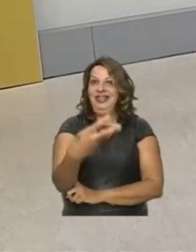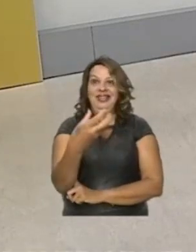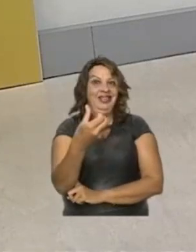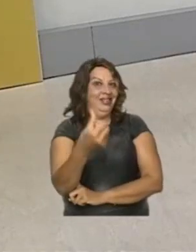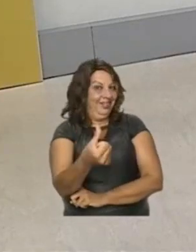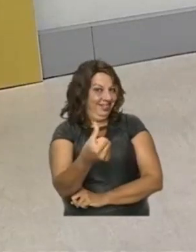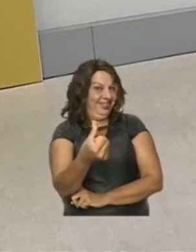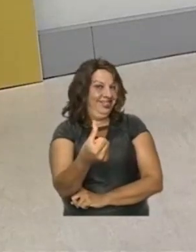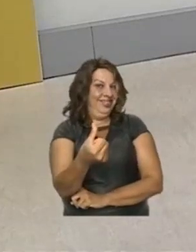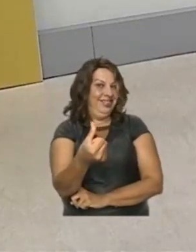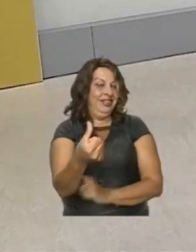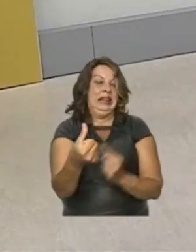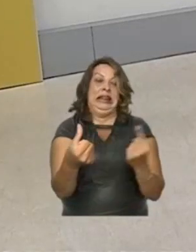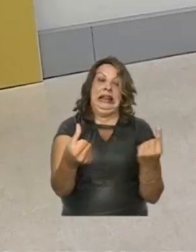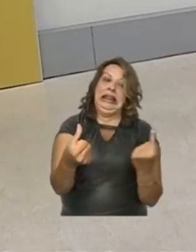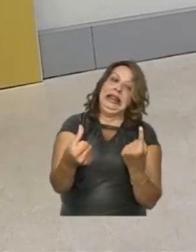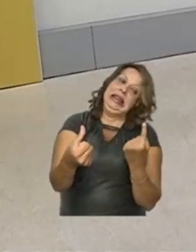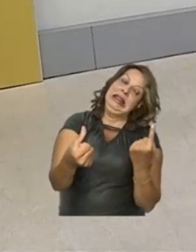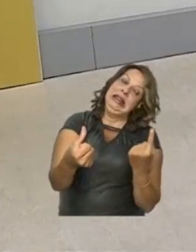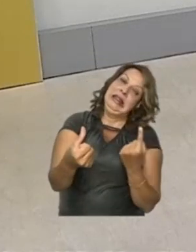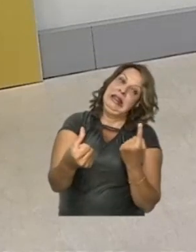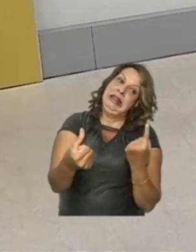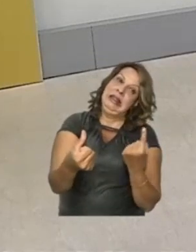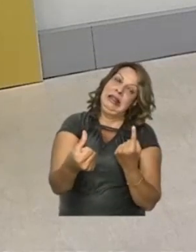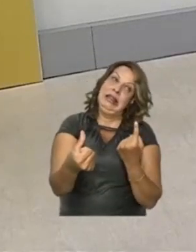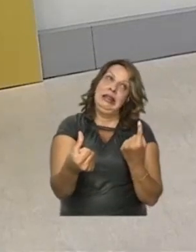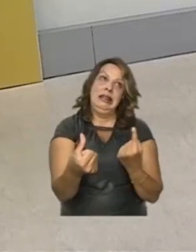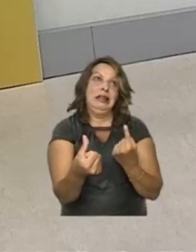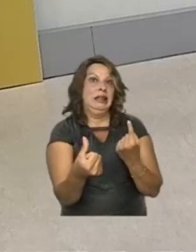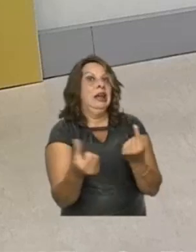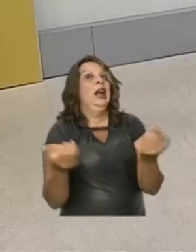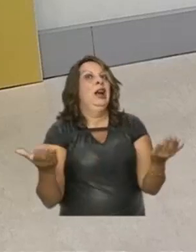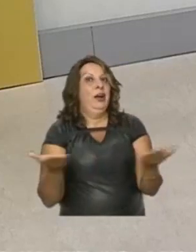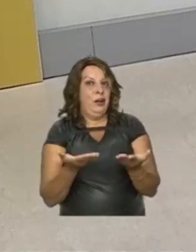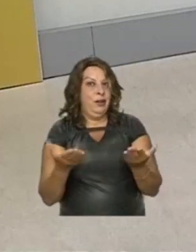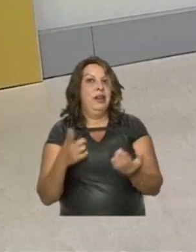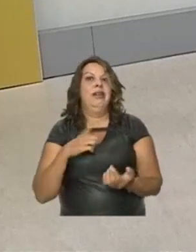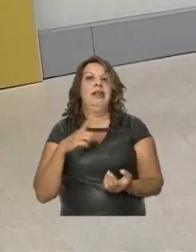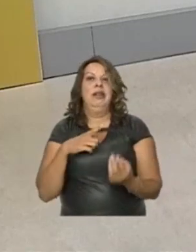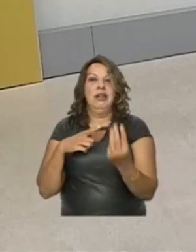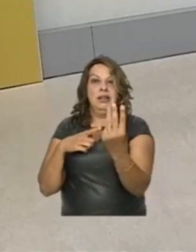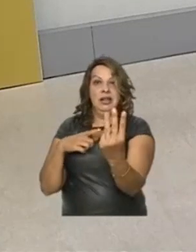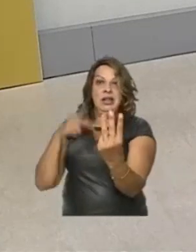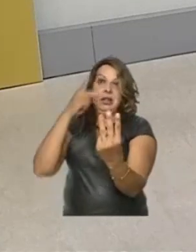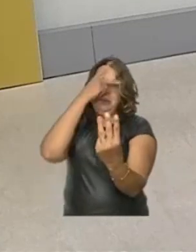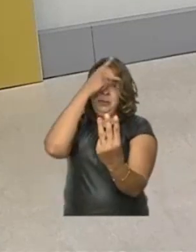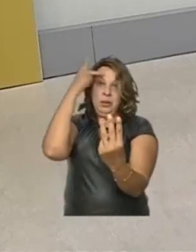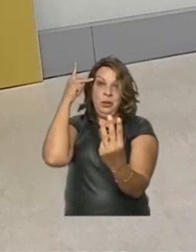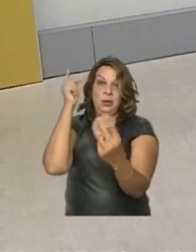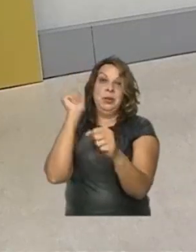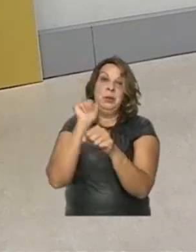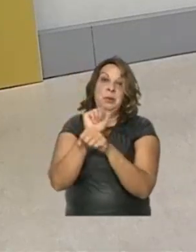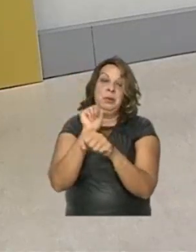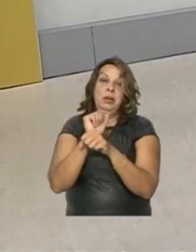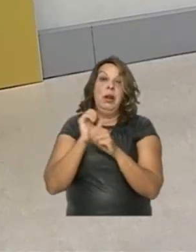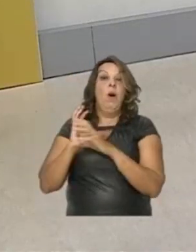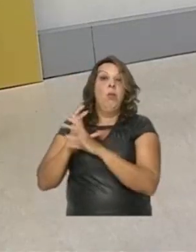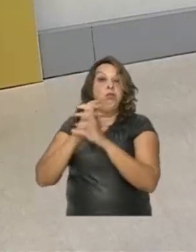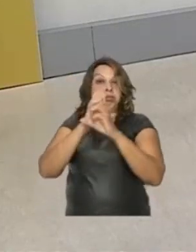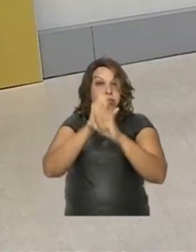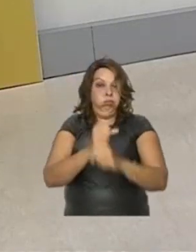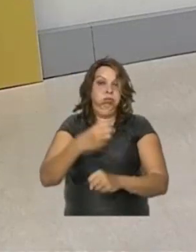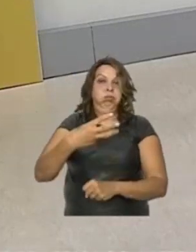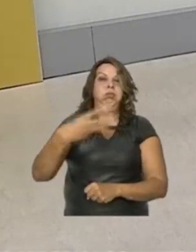36, 36. Agora temos três títulos na disputa, 34 bolas já